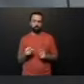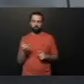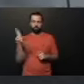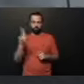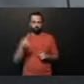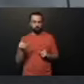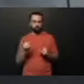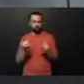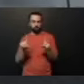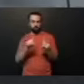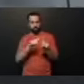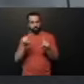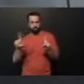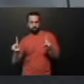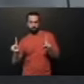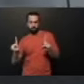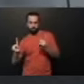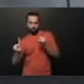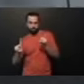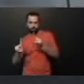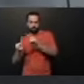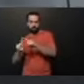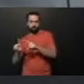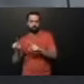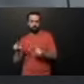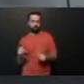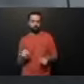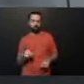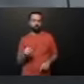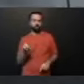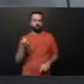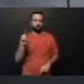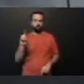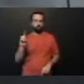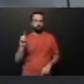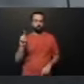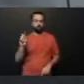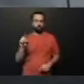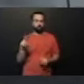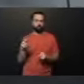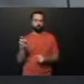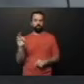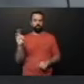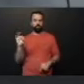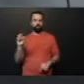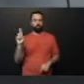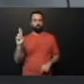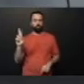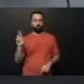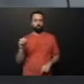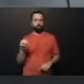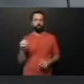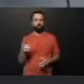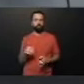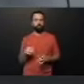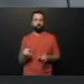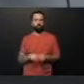para uma outra pessoa, tá? E quais são? Tu, você,